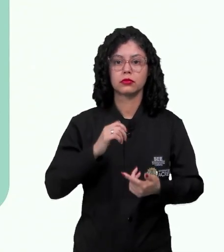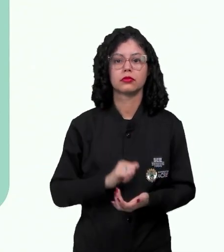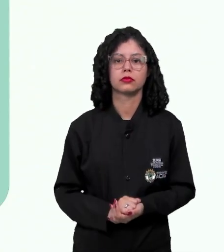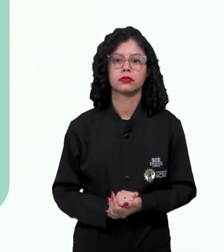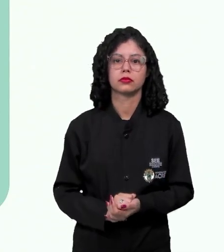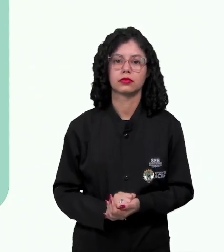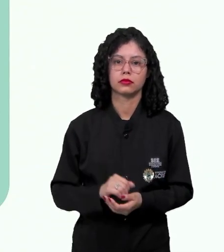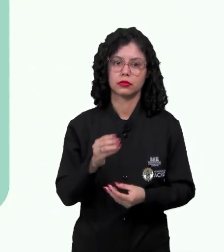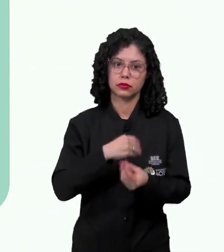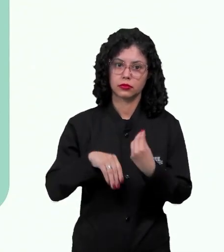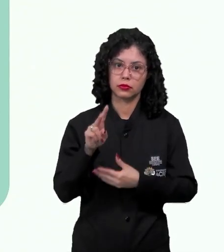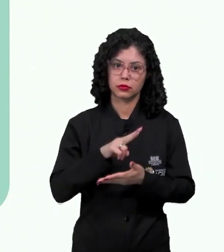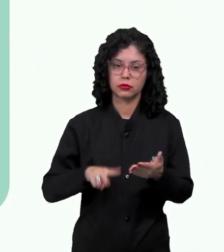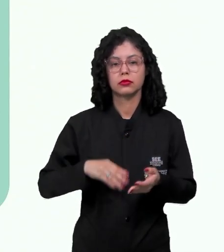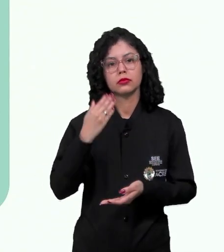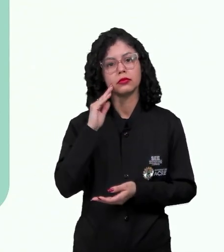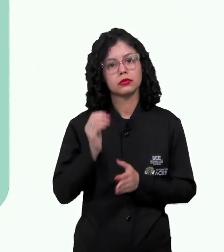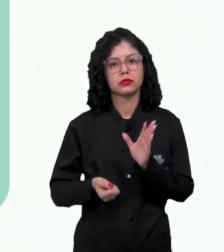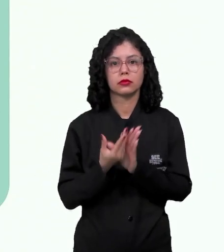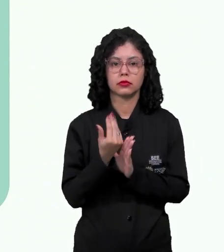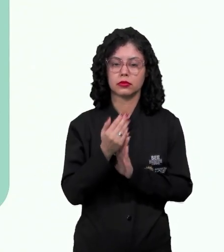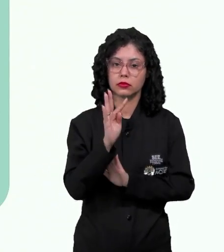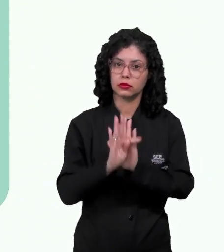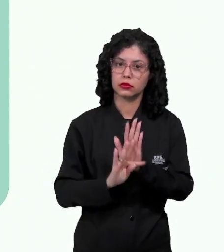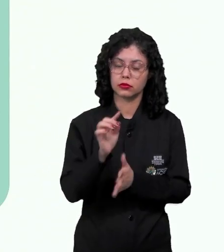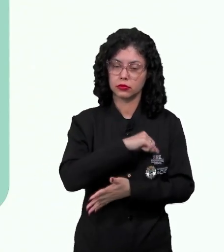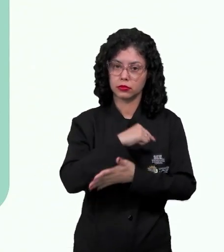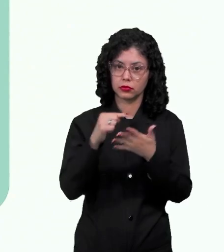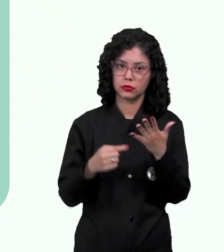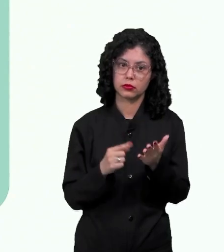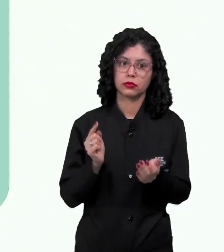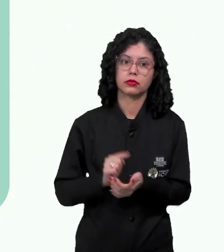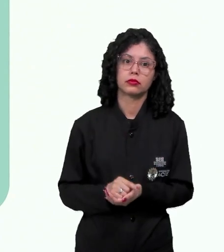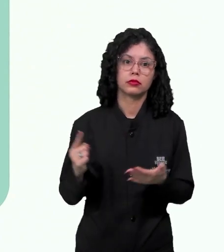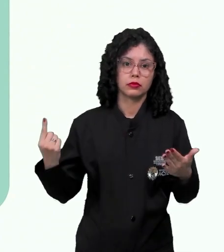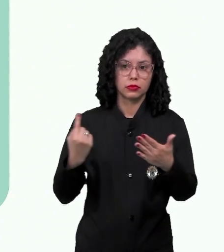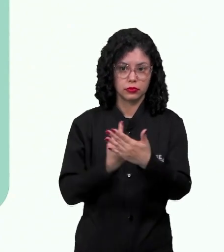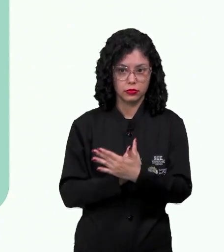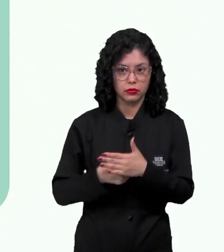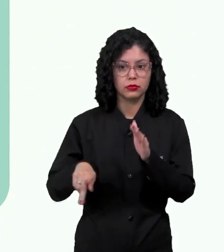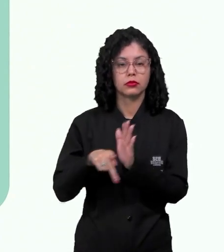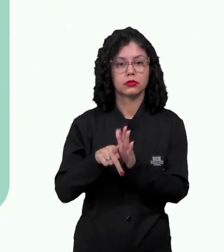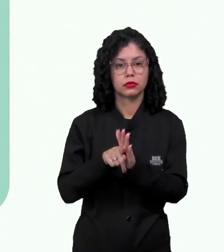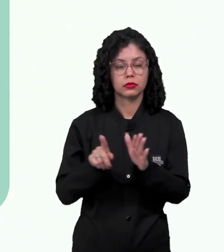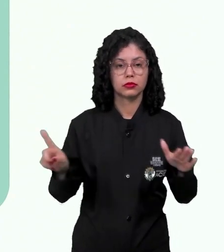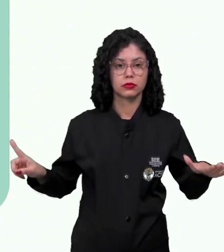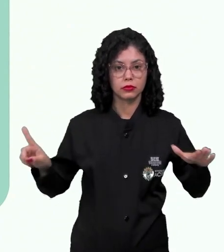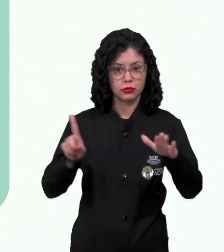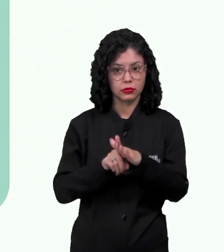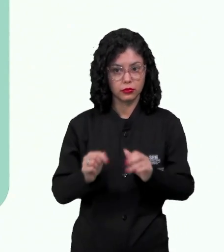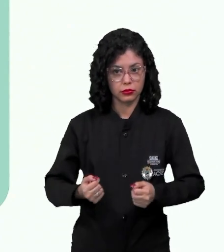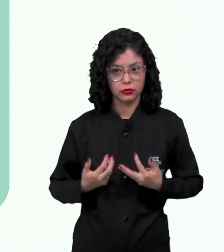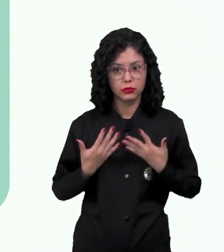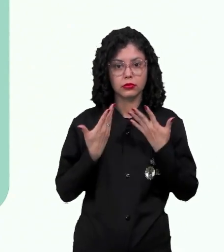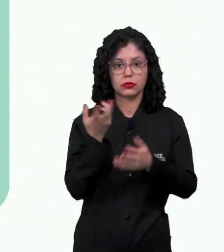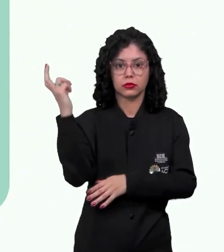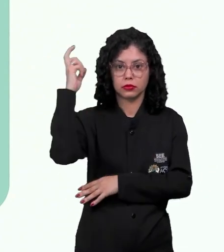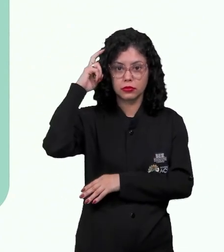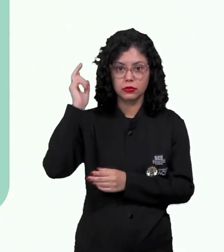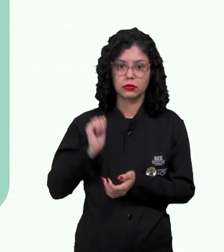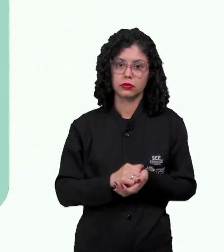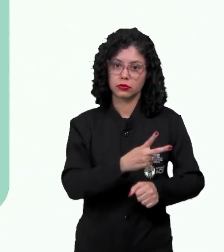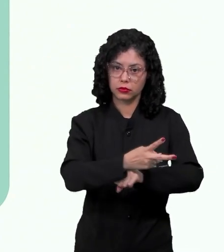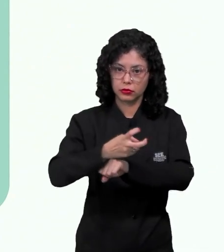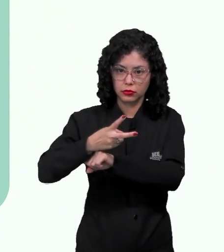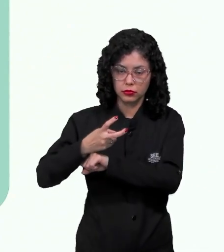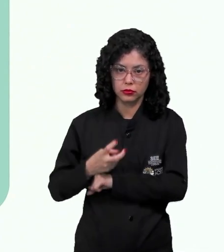gramática. Ela envolve leitura, compreensão e produção de textos diversos, incluindo manifestações